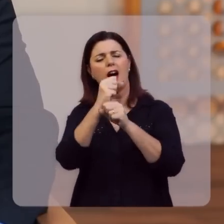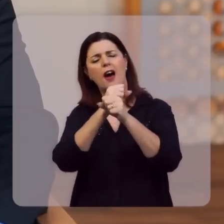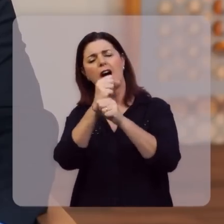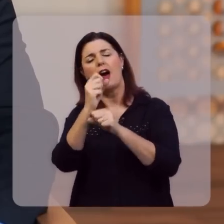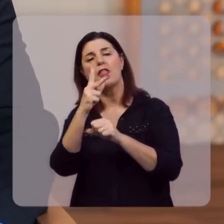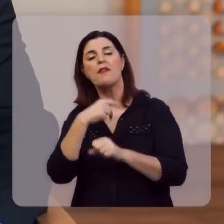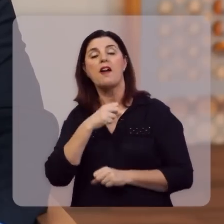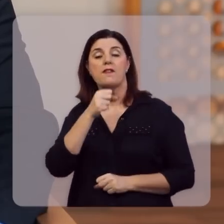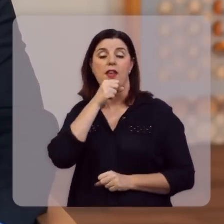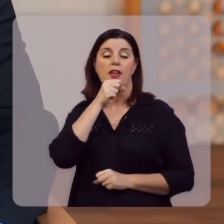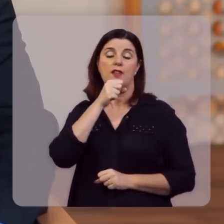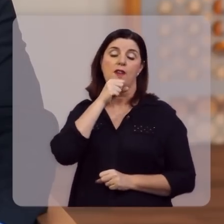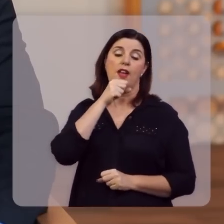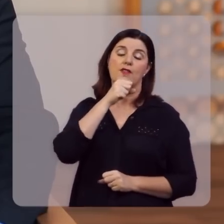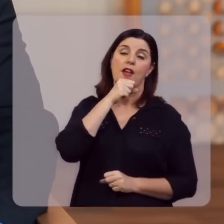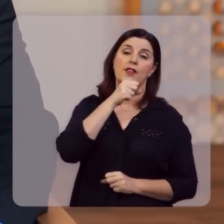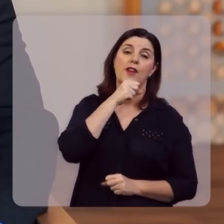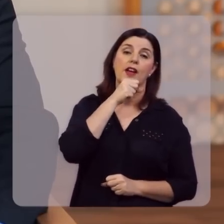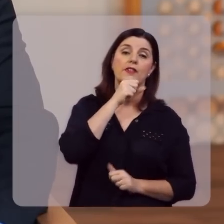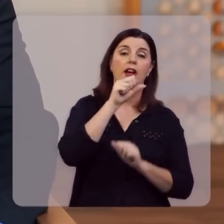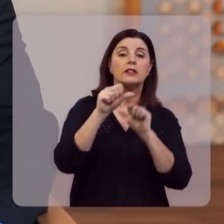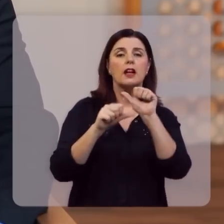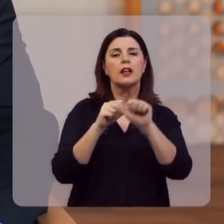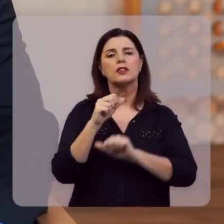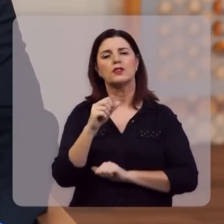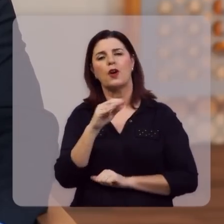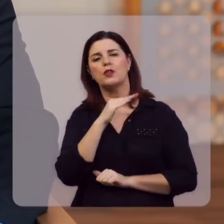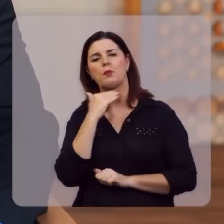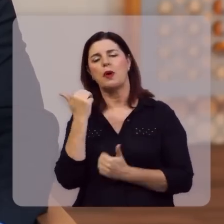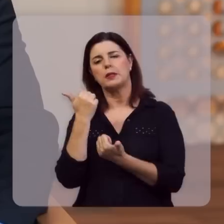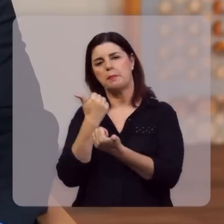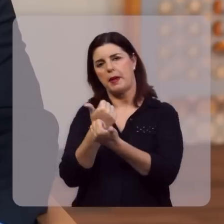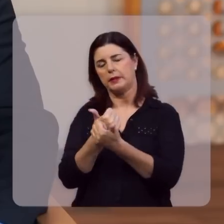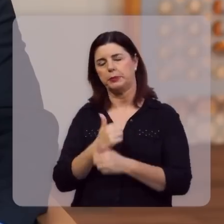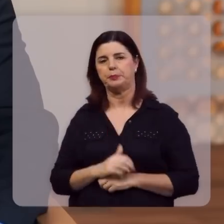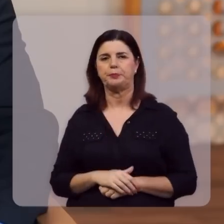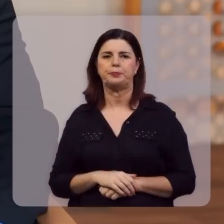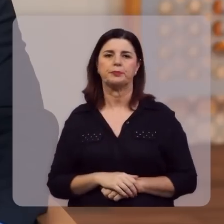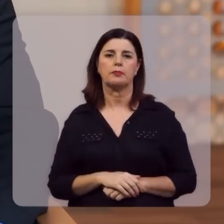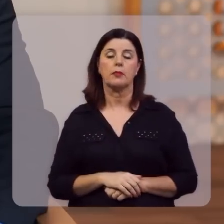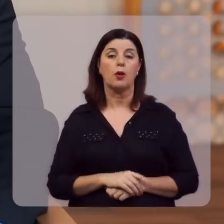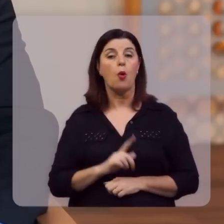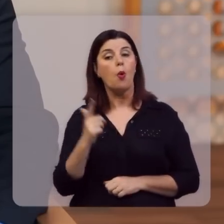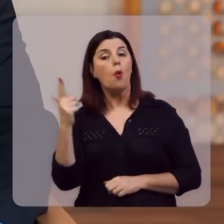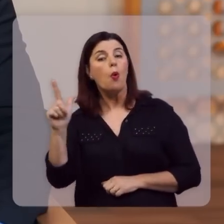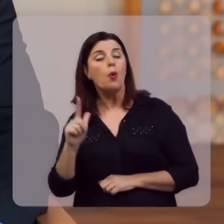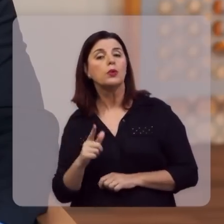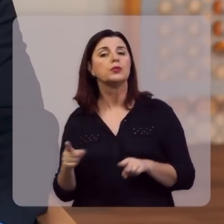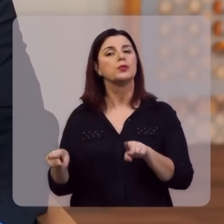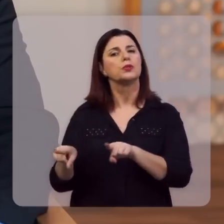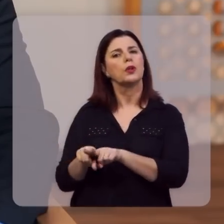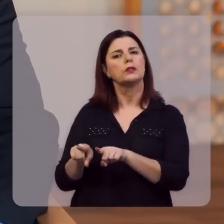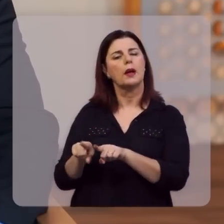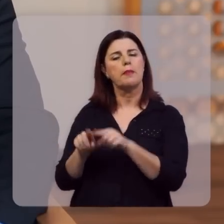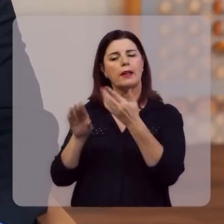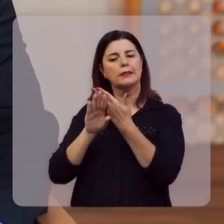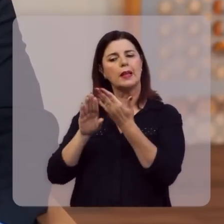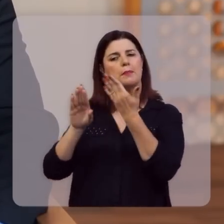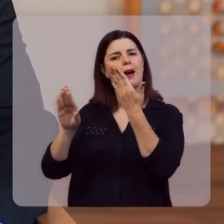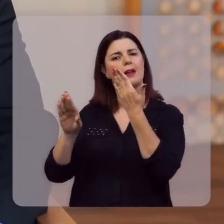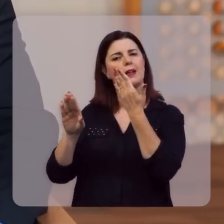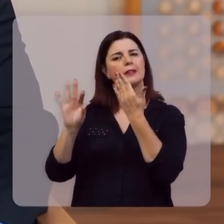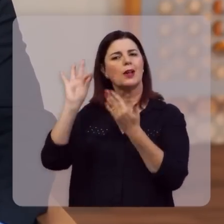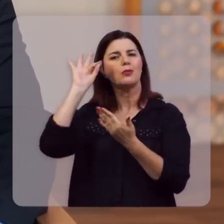vai nos envelhecendo e fazendo da morte algo cada vez mais iminente. Por outro lado, há também uma